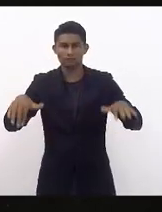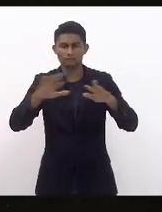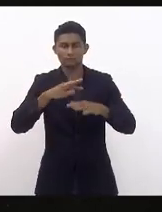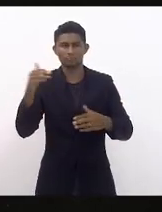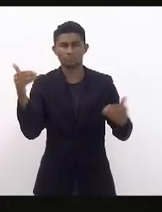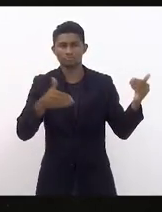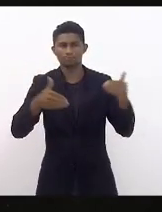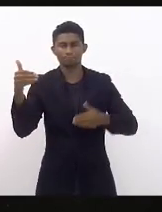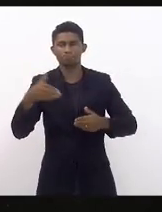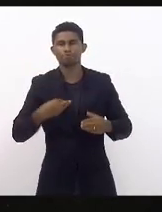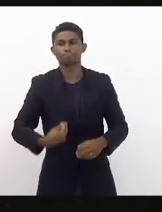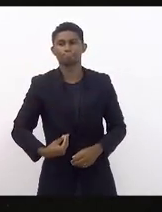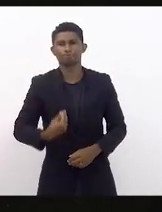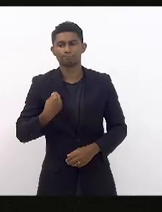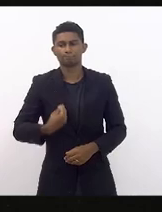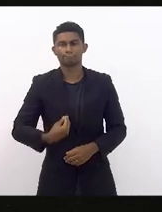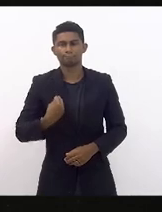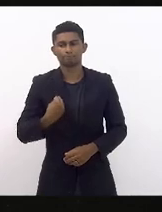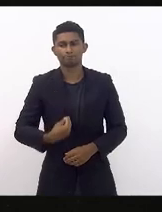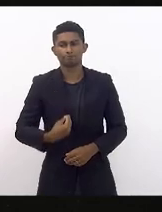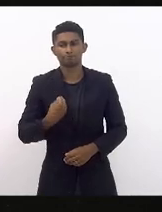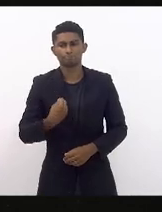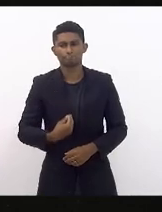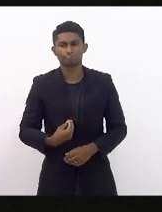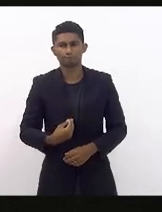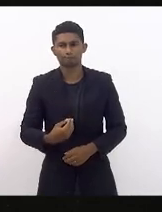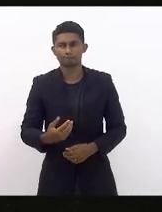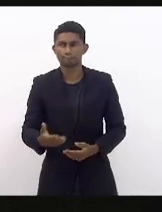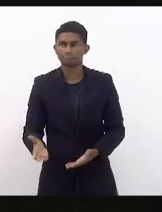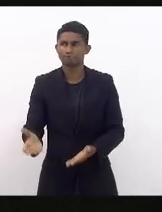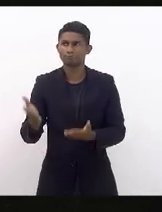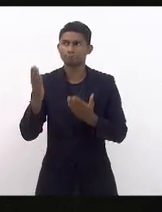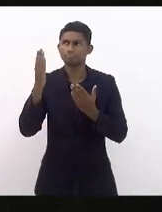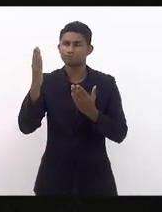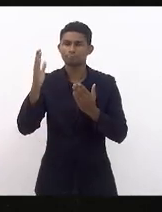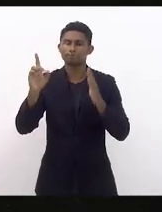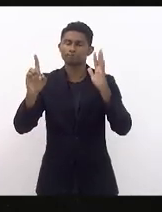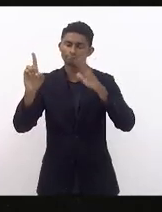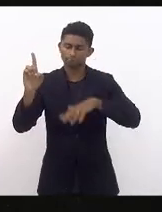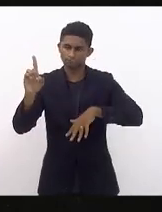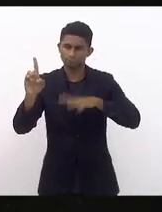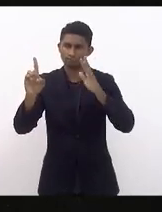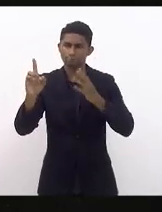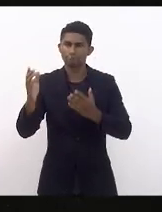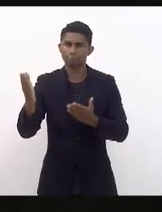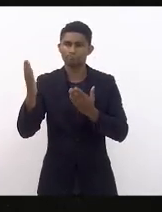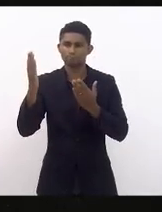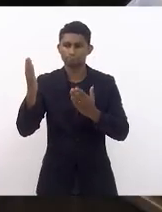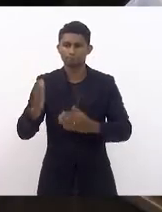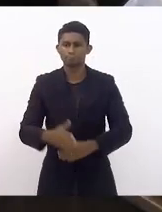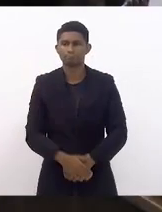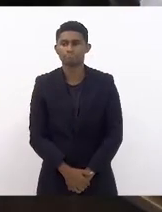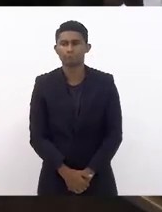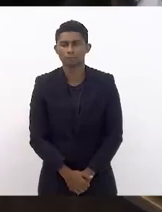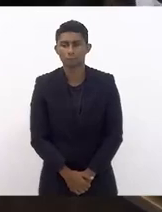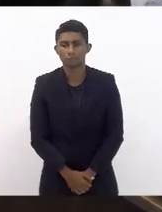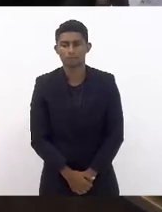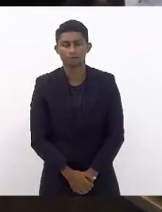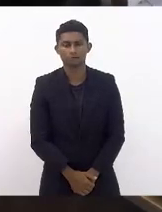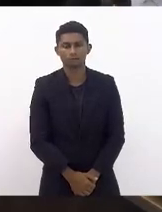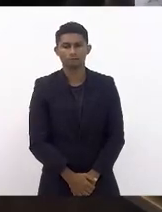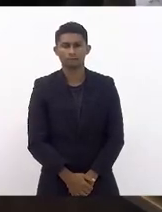todos vocês. A Ele, toda honra, glória e louvor.